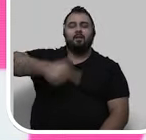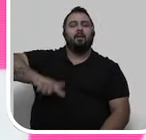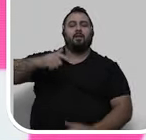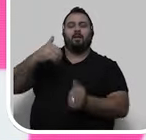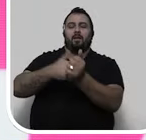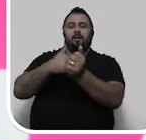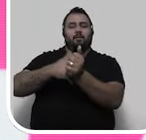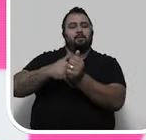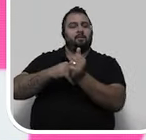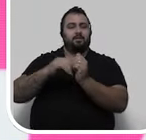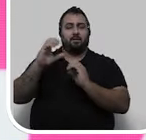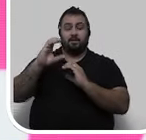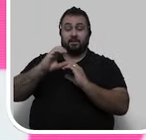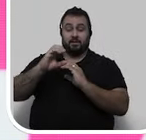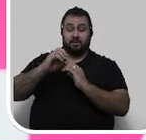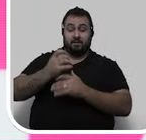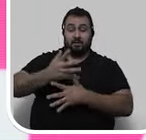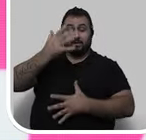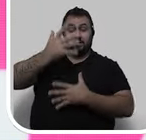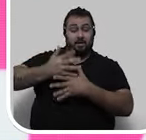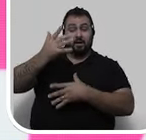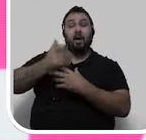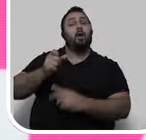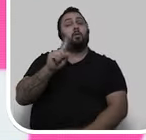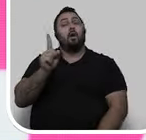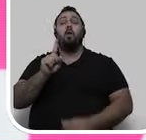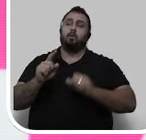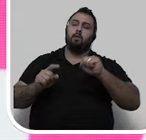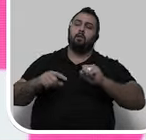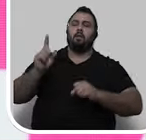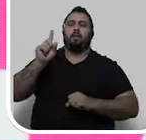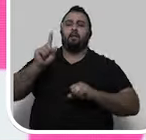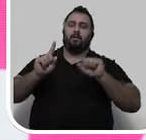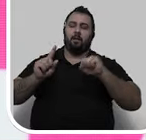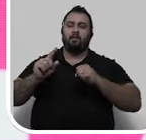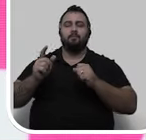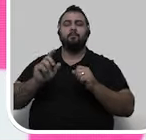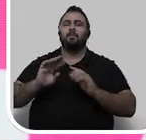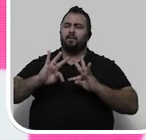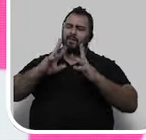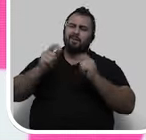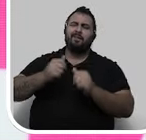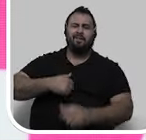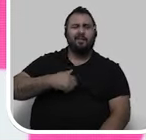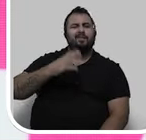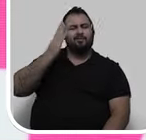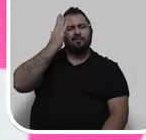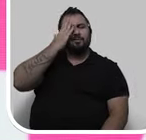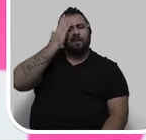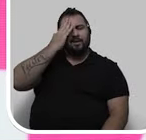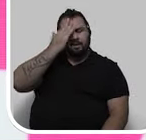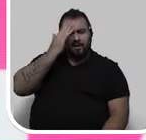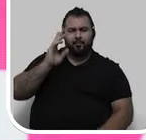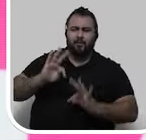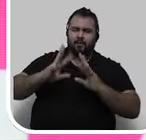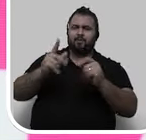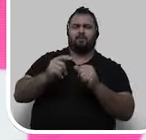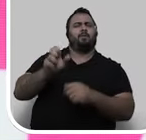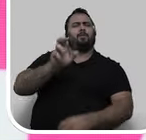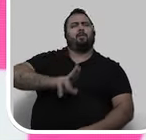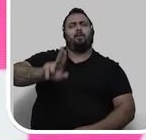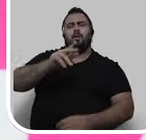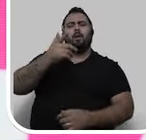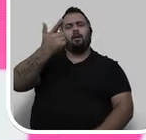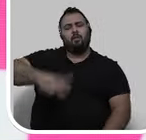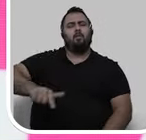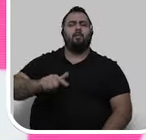Ou chorando. O chat deve estar fervendo de gente falando, eu não, eu sim, eu não. É lógico que todo mundo reaproveita a senha de alguma maneira. E aí, quanto difícil é para um